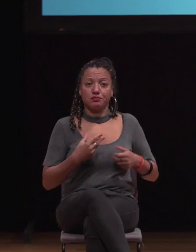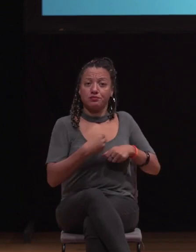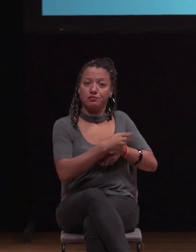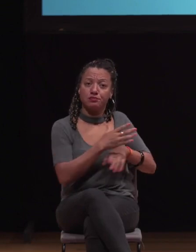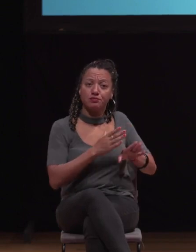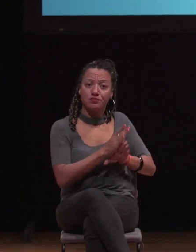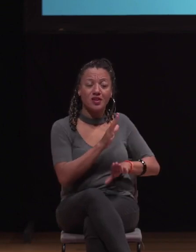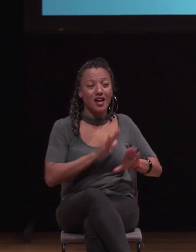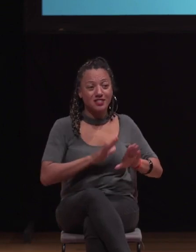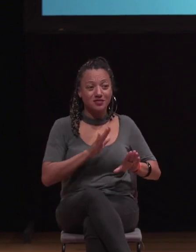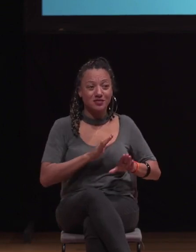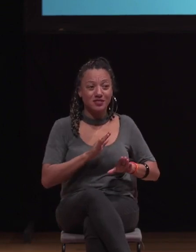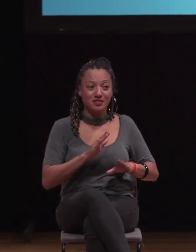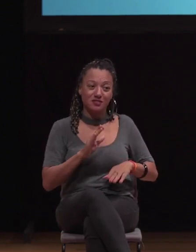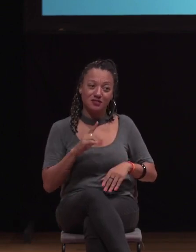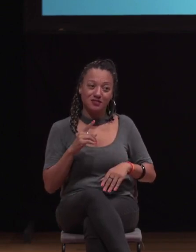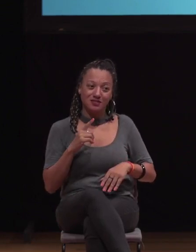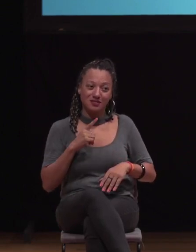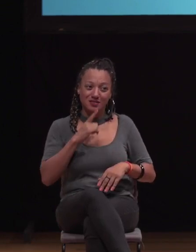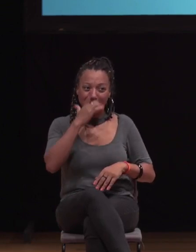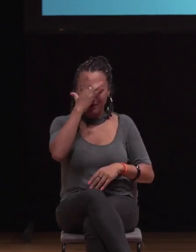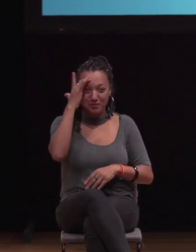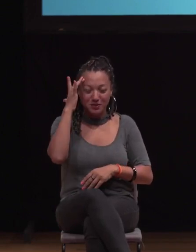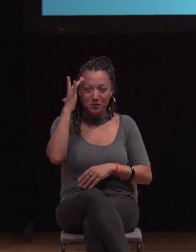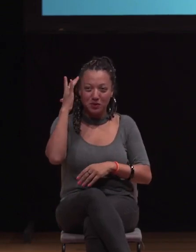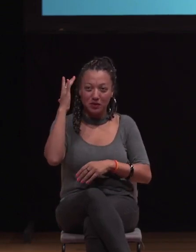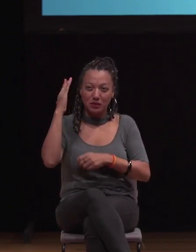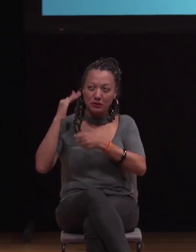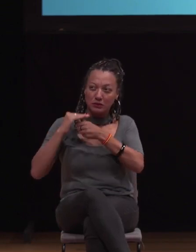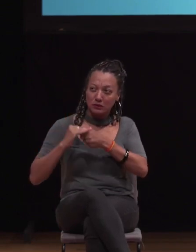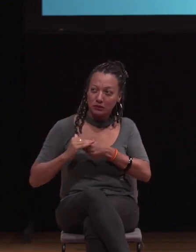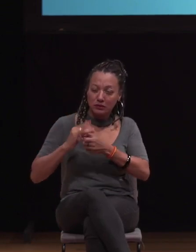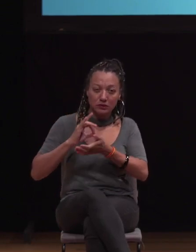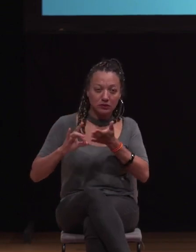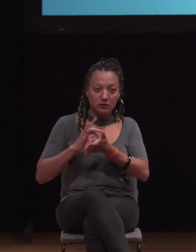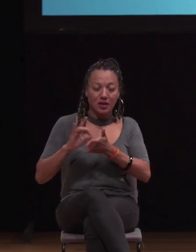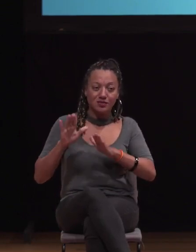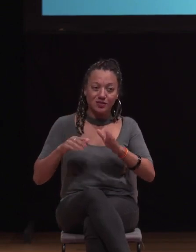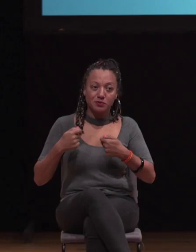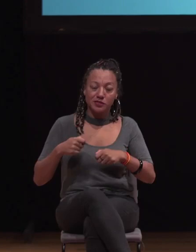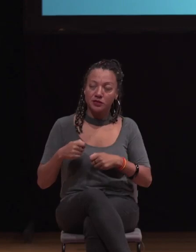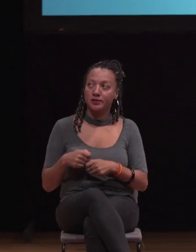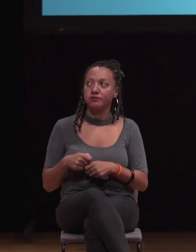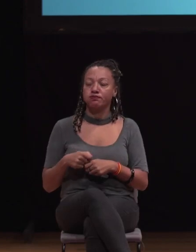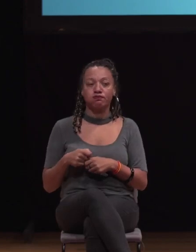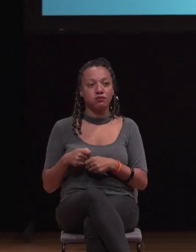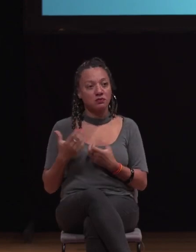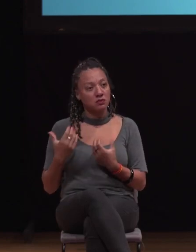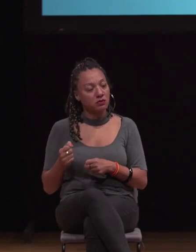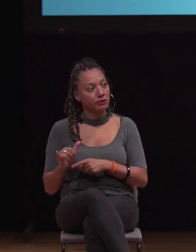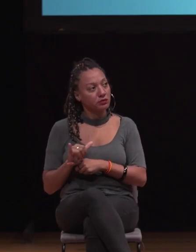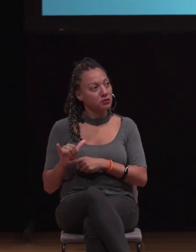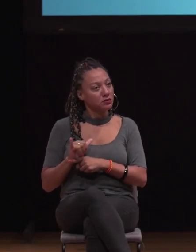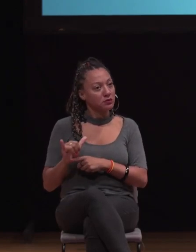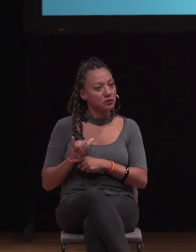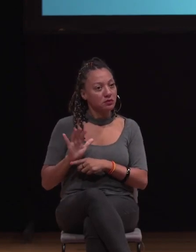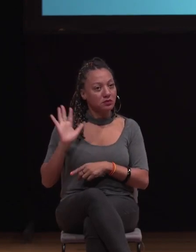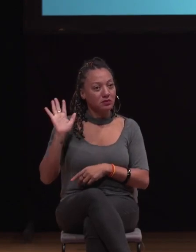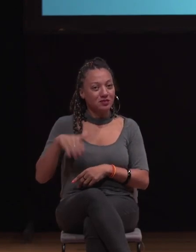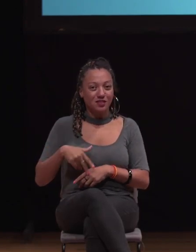tem que dar uma piscada para o opressor, né? Eu não beijo a mão, mas às vezes a gente tem que dar uma piscadinha porque é foda. Aí já me liberei, você me libertou do palavrão.